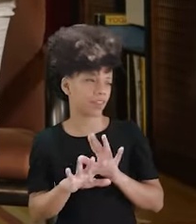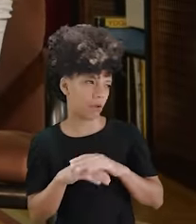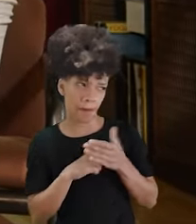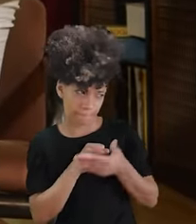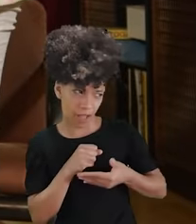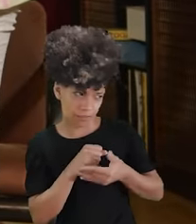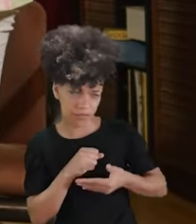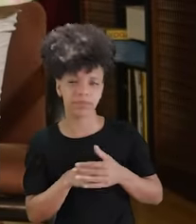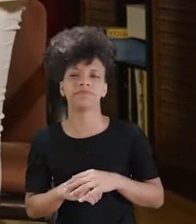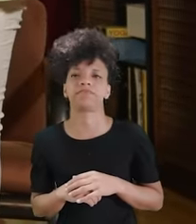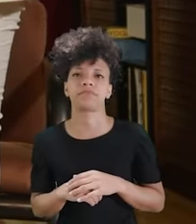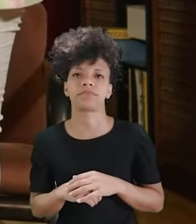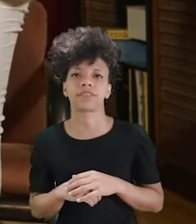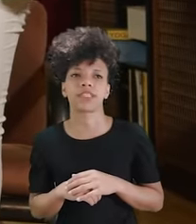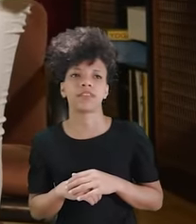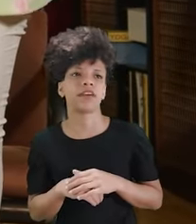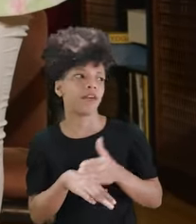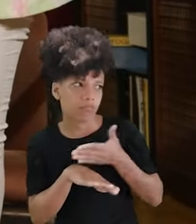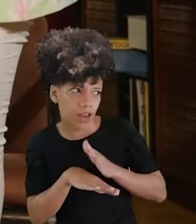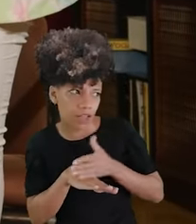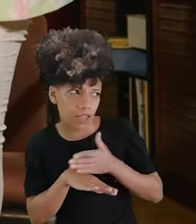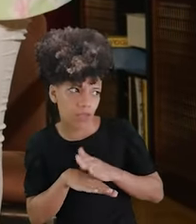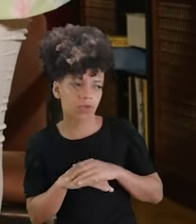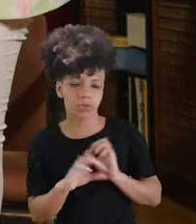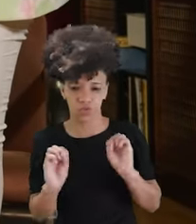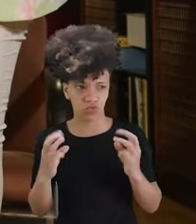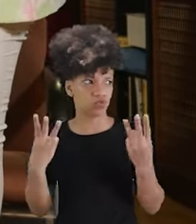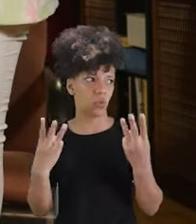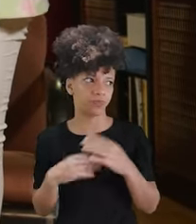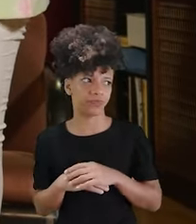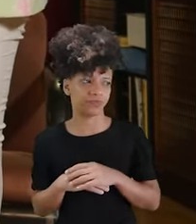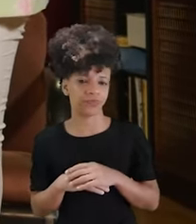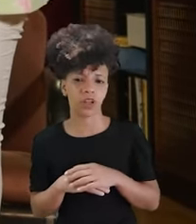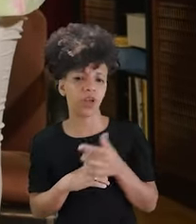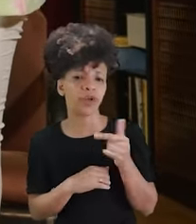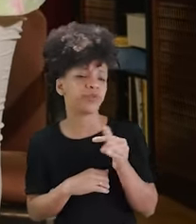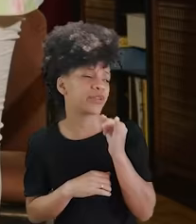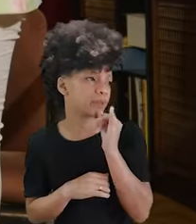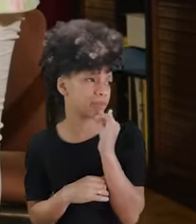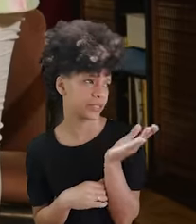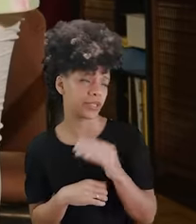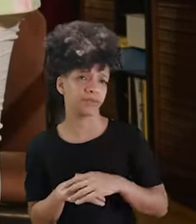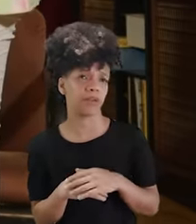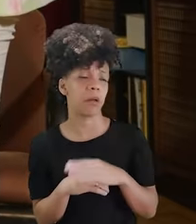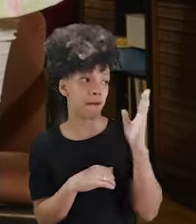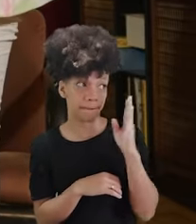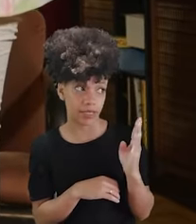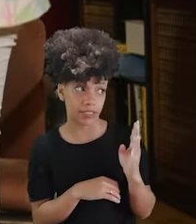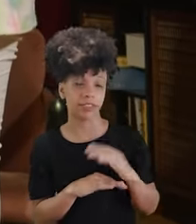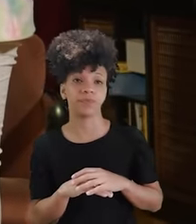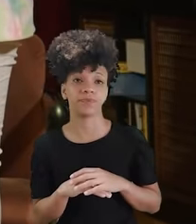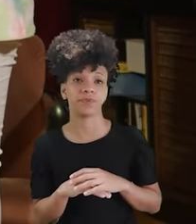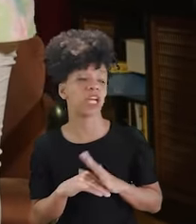vamos fazer uma coisa básica ensaio de um show não tem essa de você